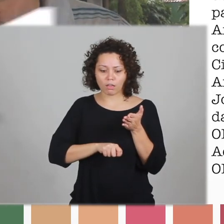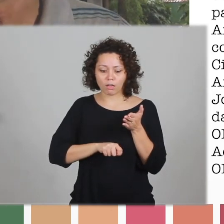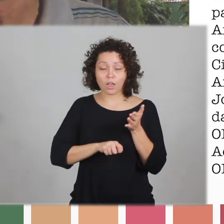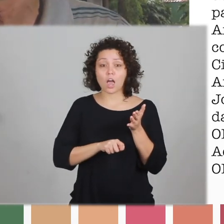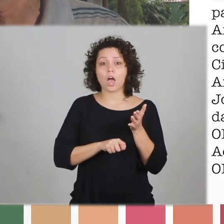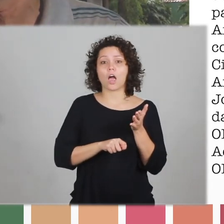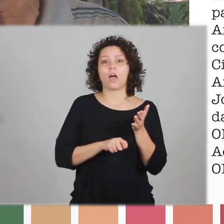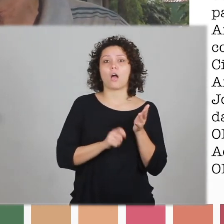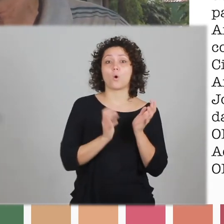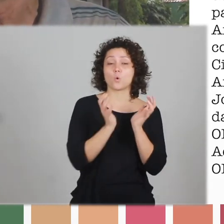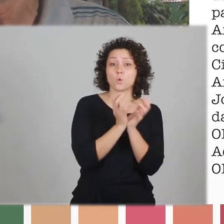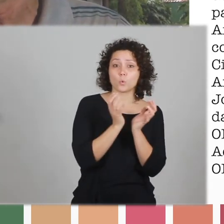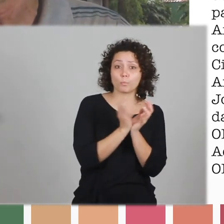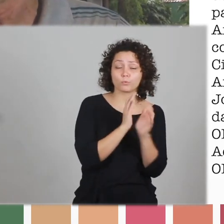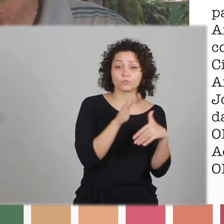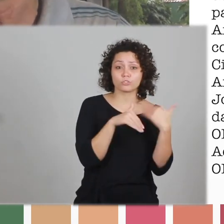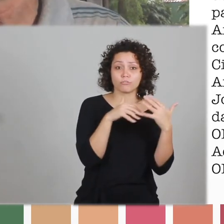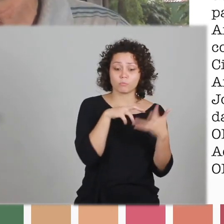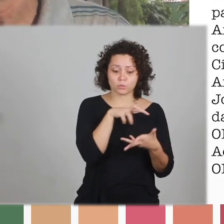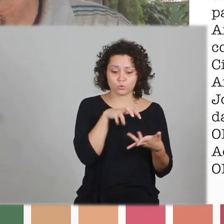Comissão de Desenvolvimento Sustentável